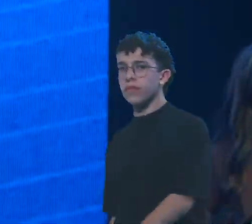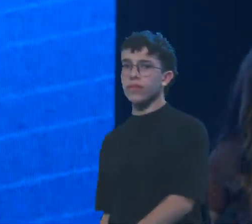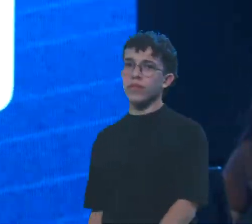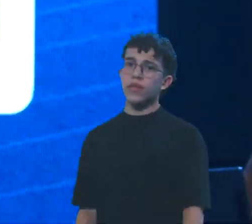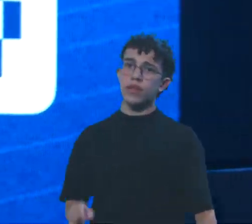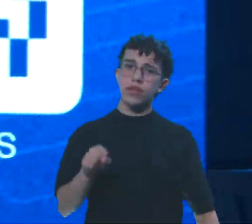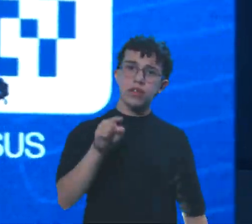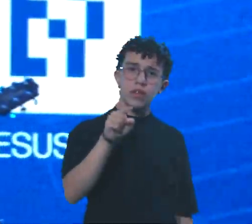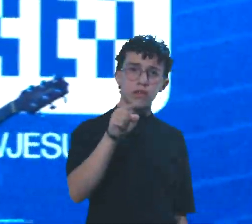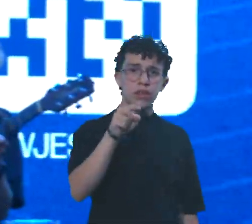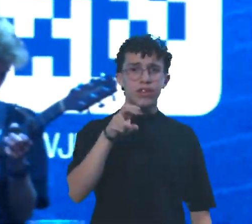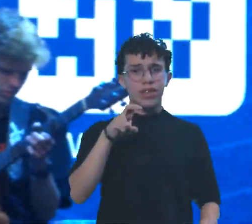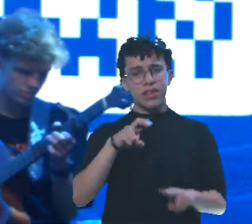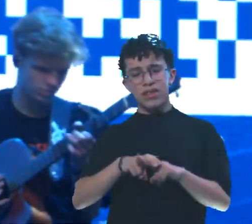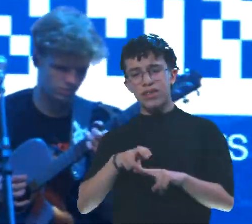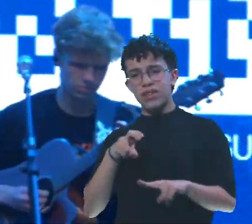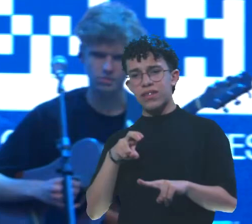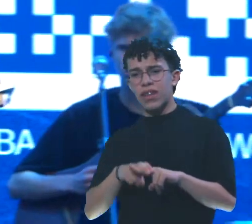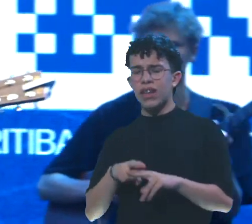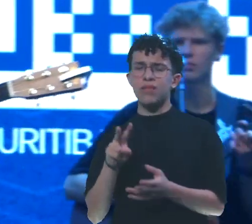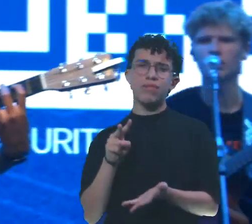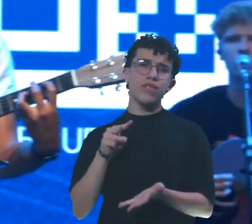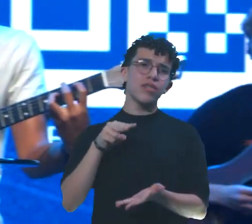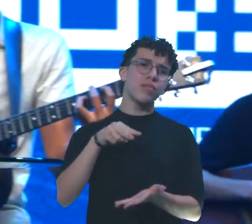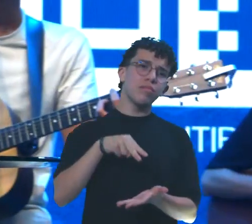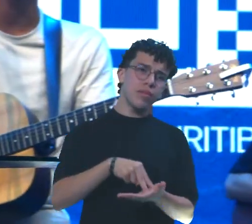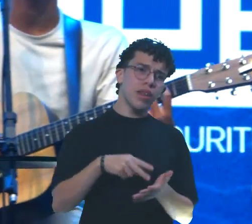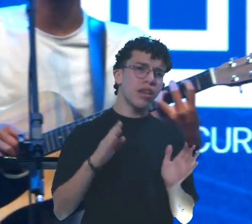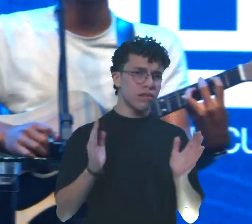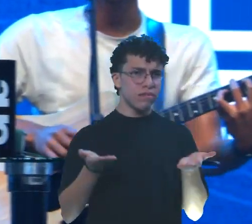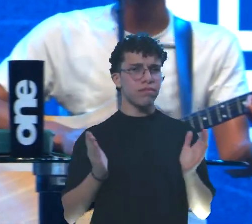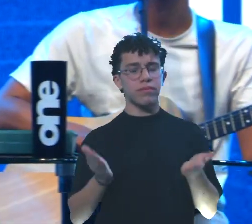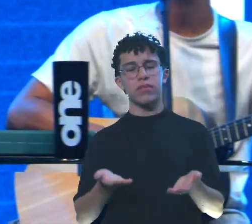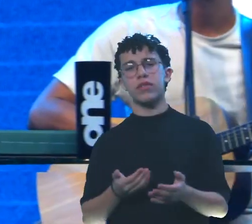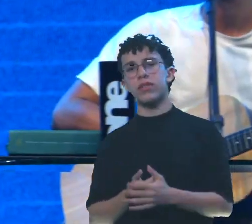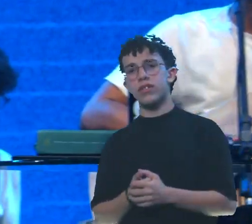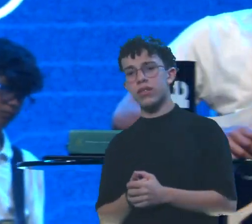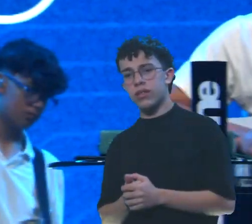Se você está no seu lugar sentado, se coloca de pé nesse momento.